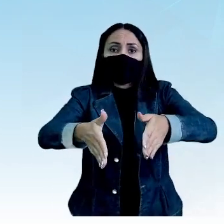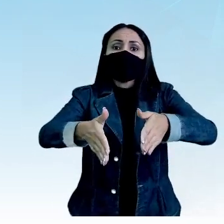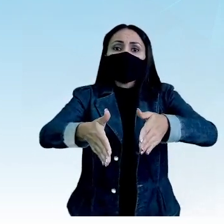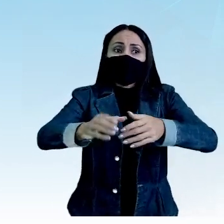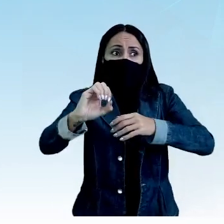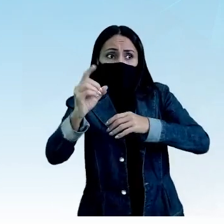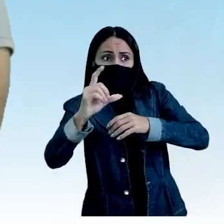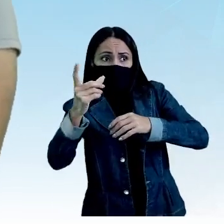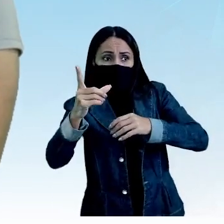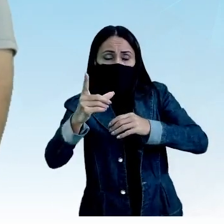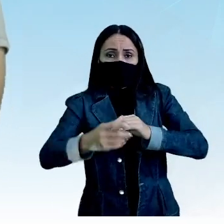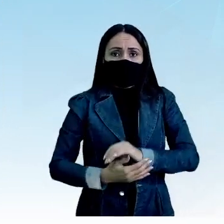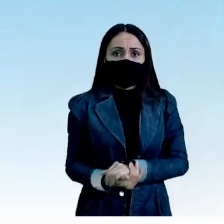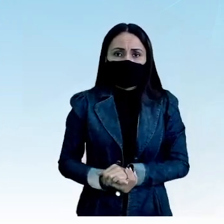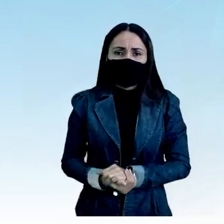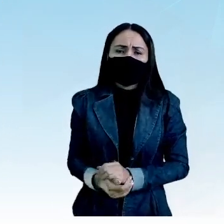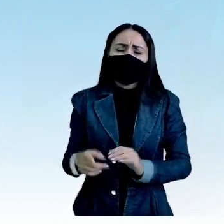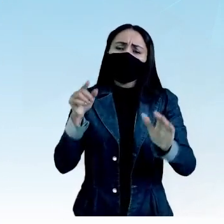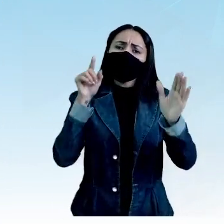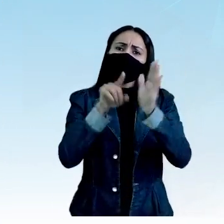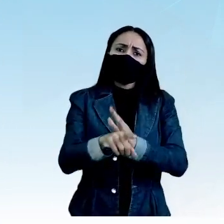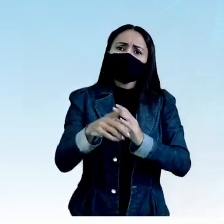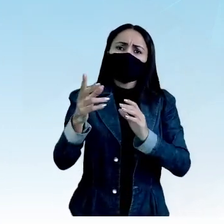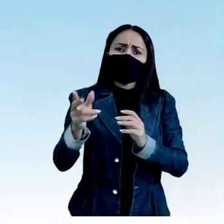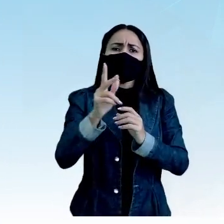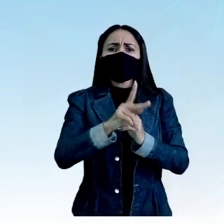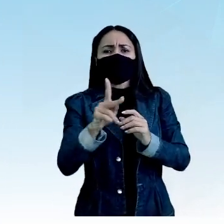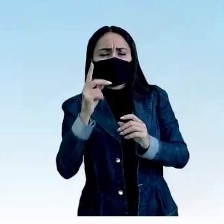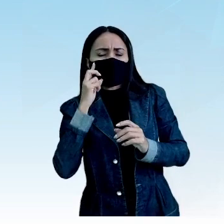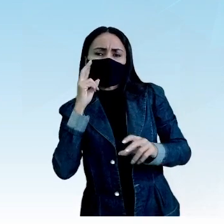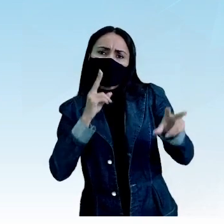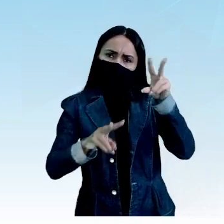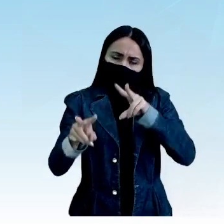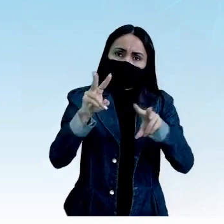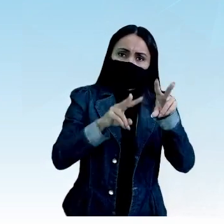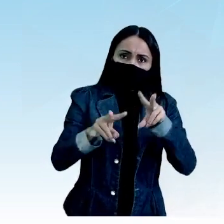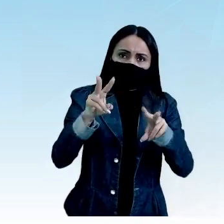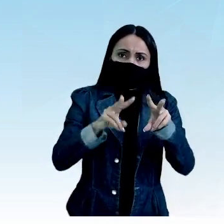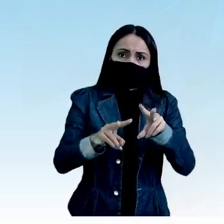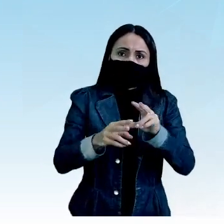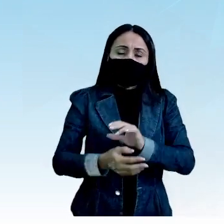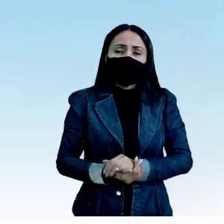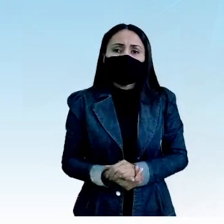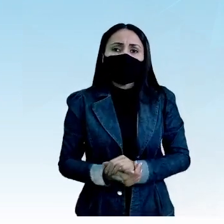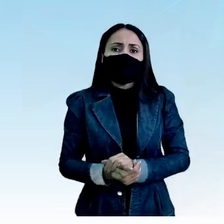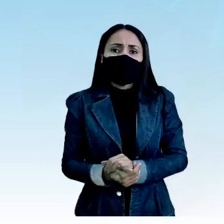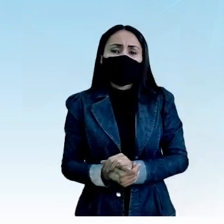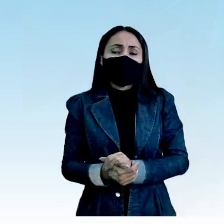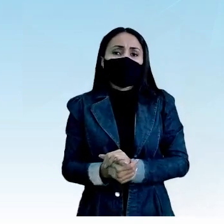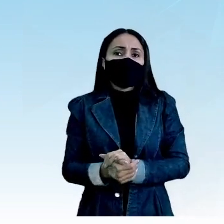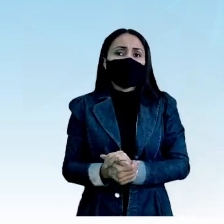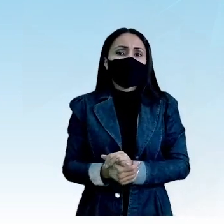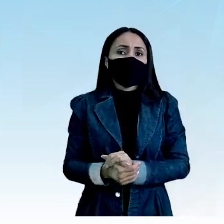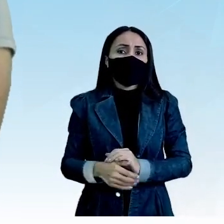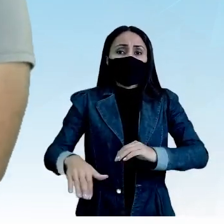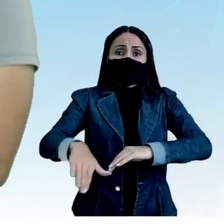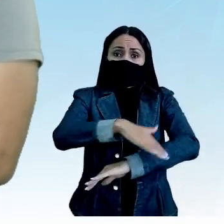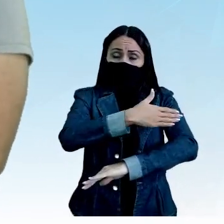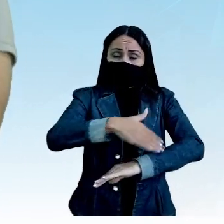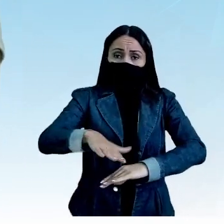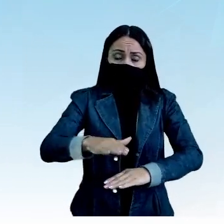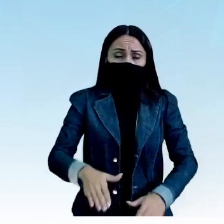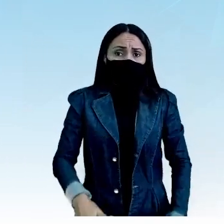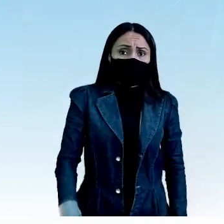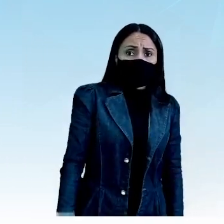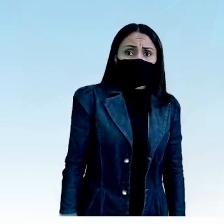pergunta agora desafiadora. Professor, o senhor já assistiu em loco lá ao do desfile do Homem da Meia-Noite? Mais